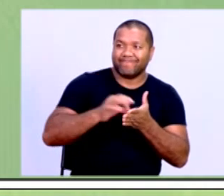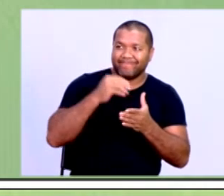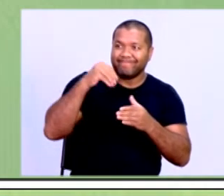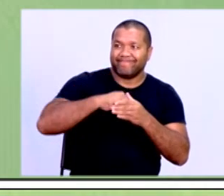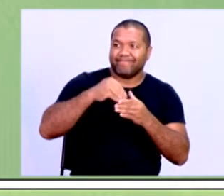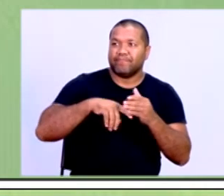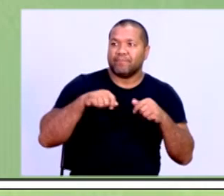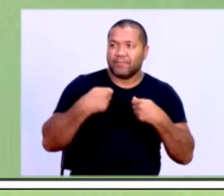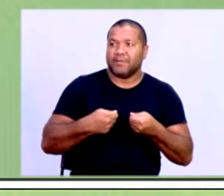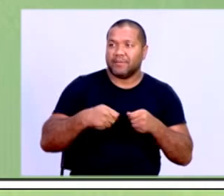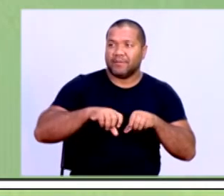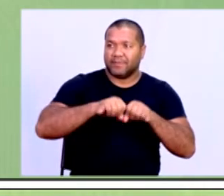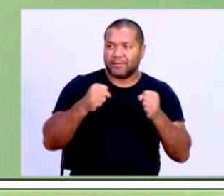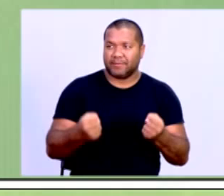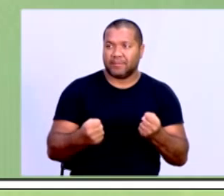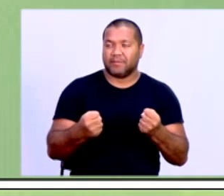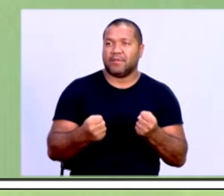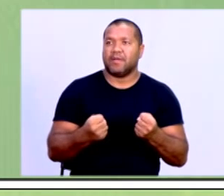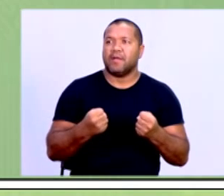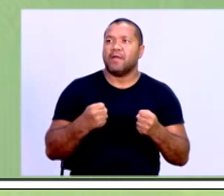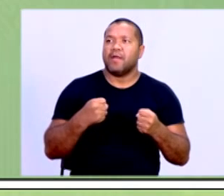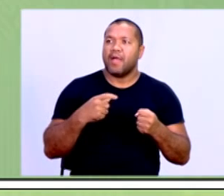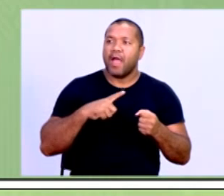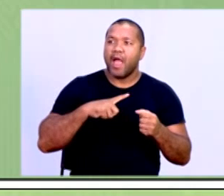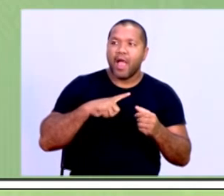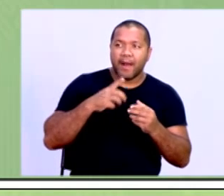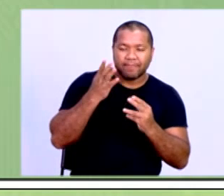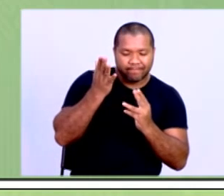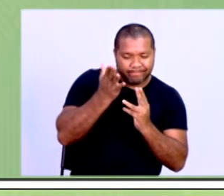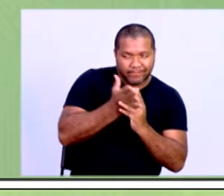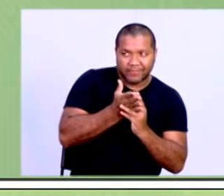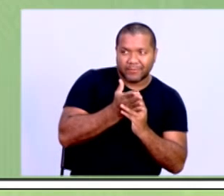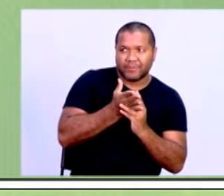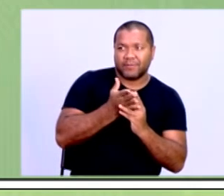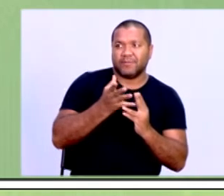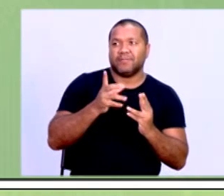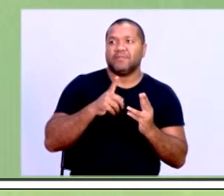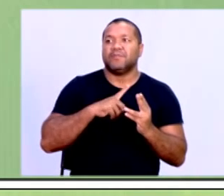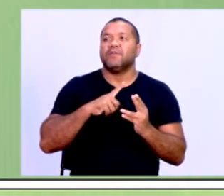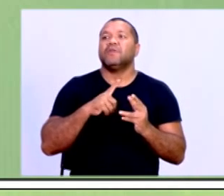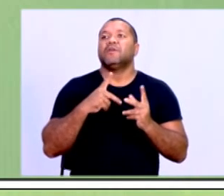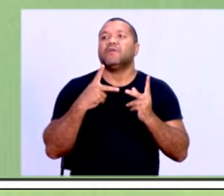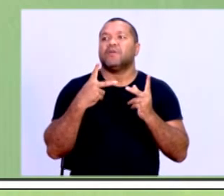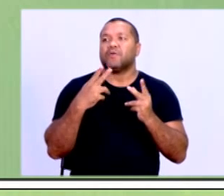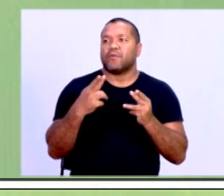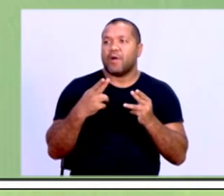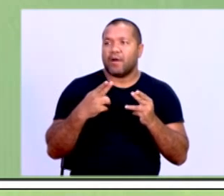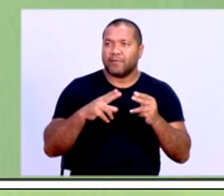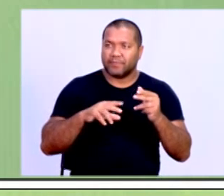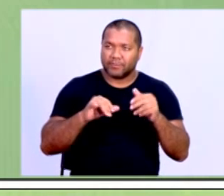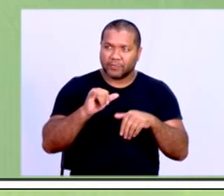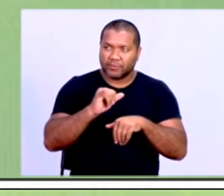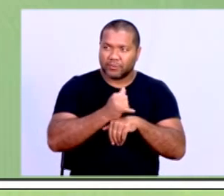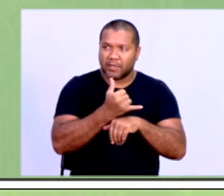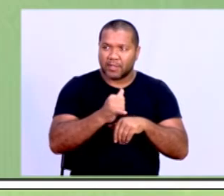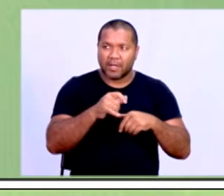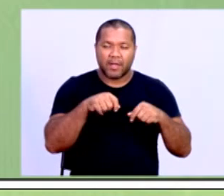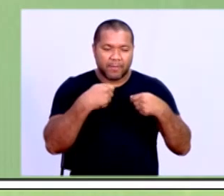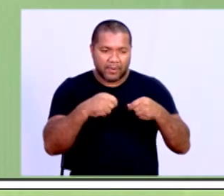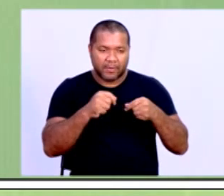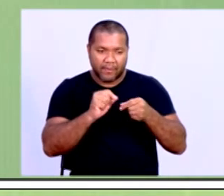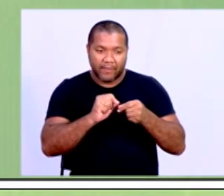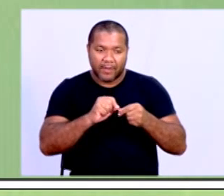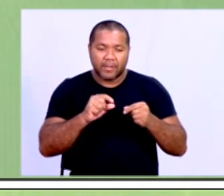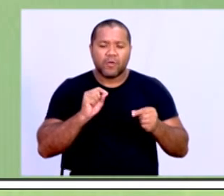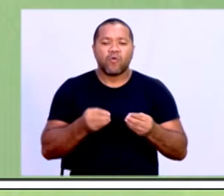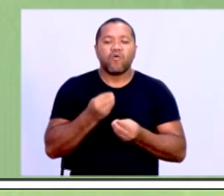pelo sistema. Ela divide o mesmo em partições funcionais e comportamentais